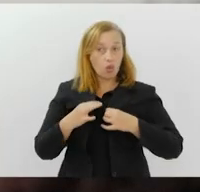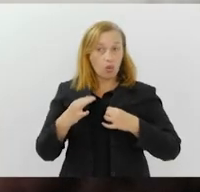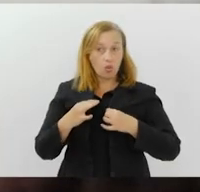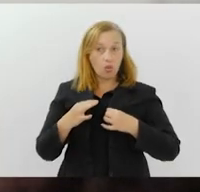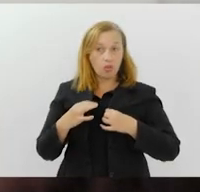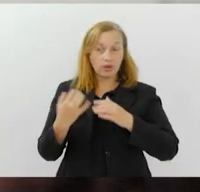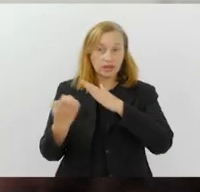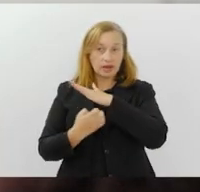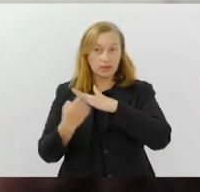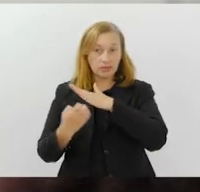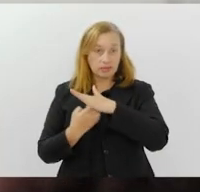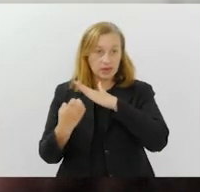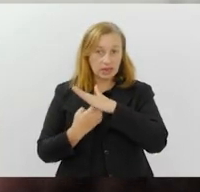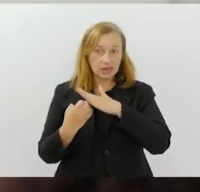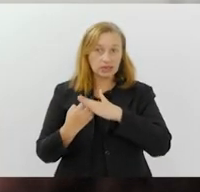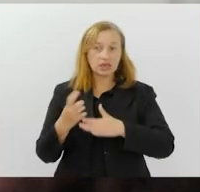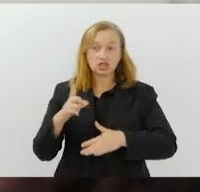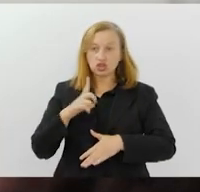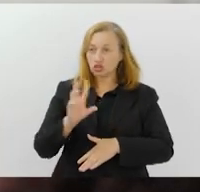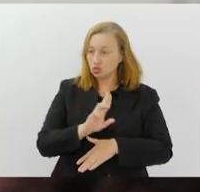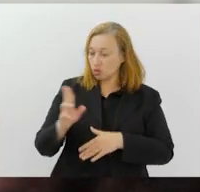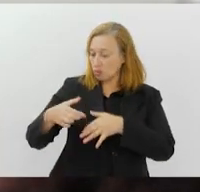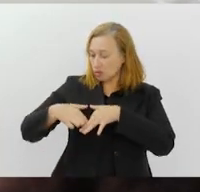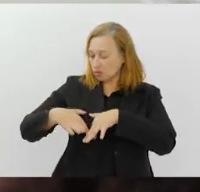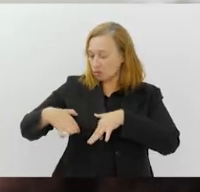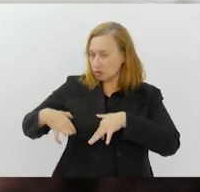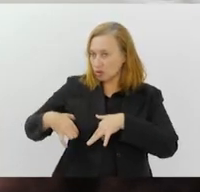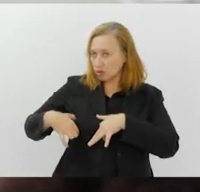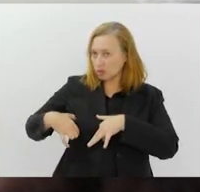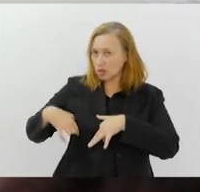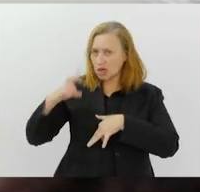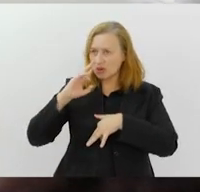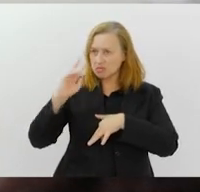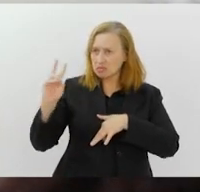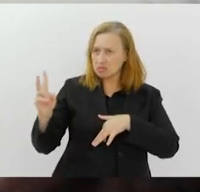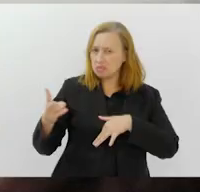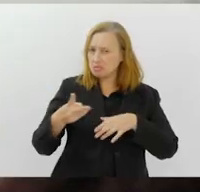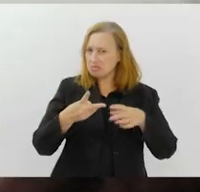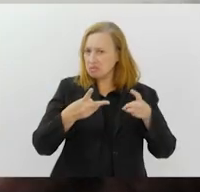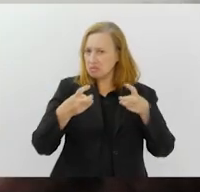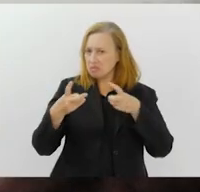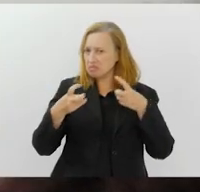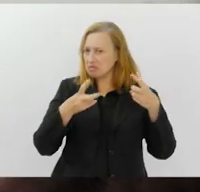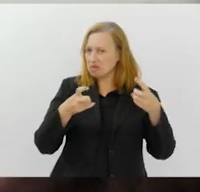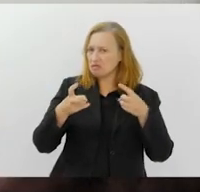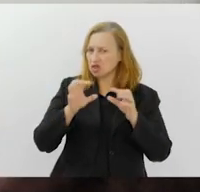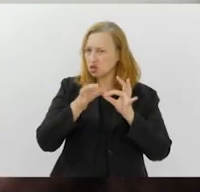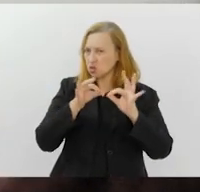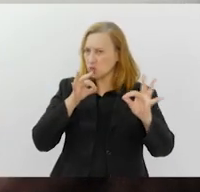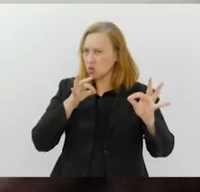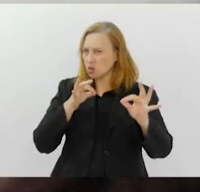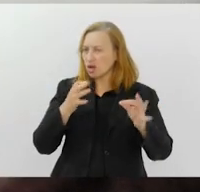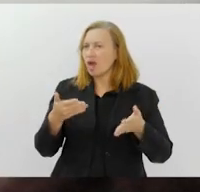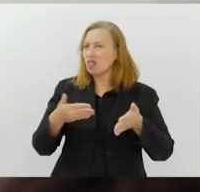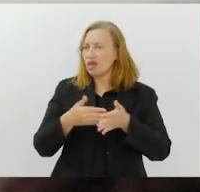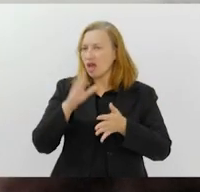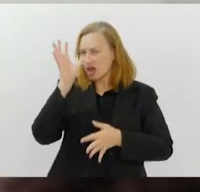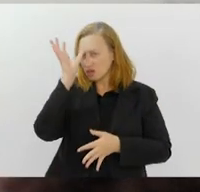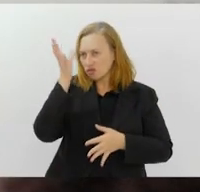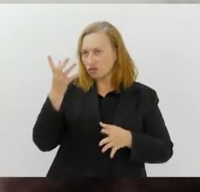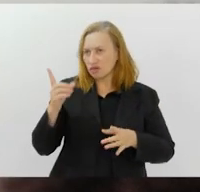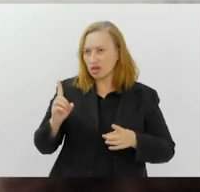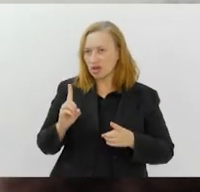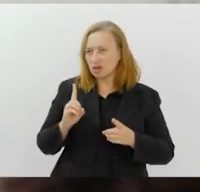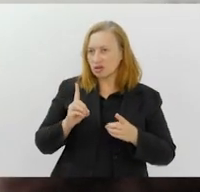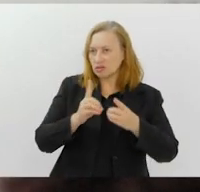o meu crachá tinha o meu nome e eles ficaram olhando me cercando olhando me cercando e até que Eles resolveram me abordar